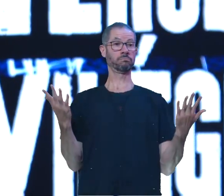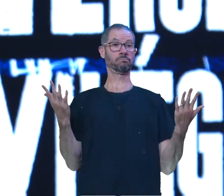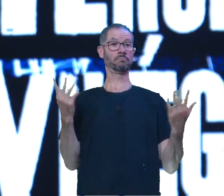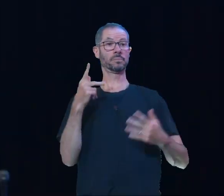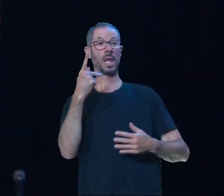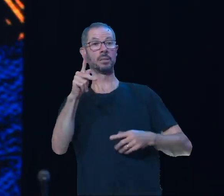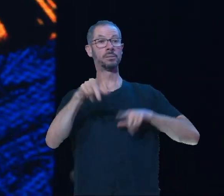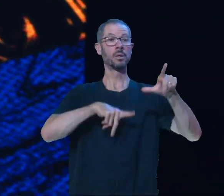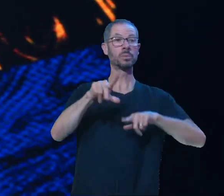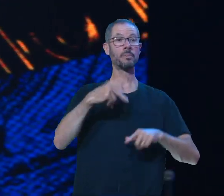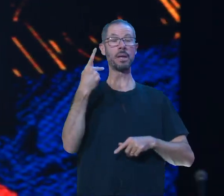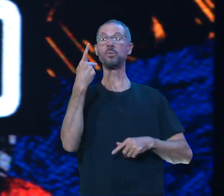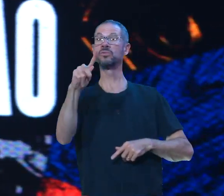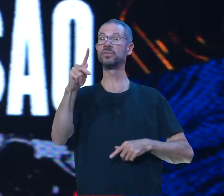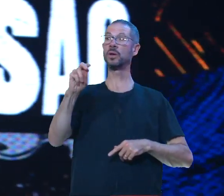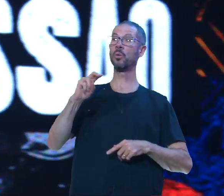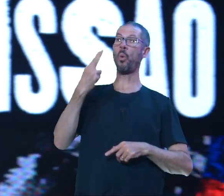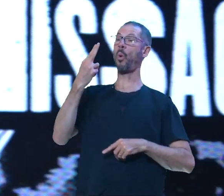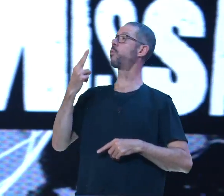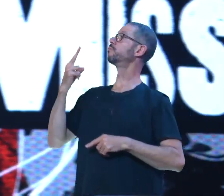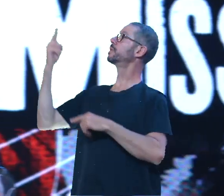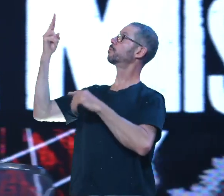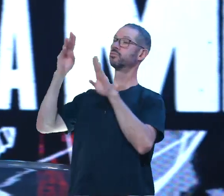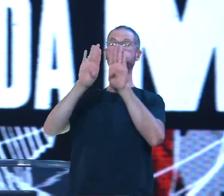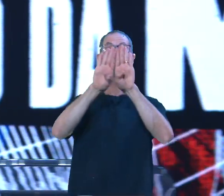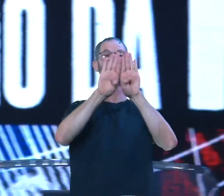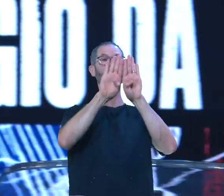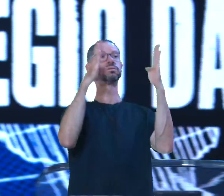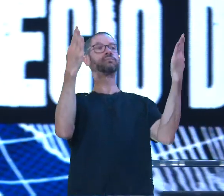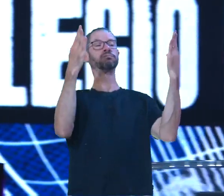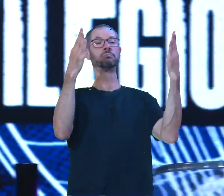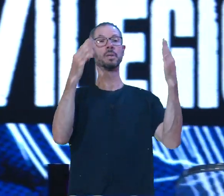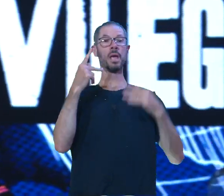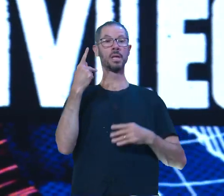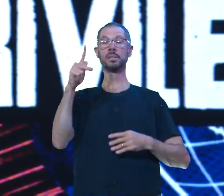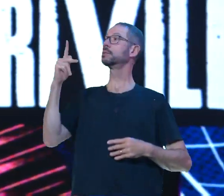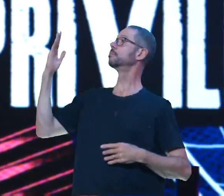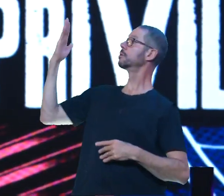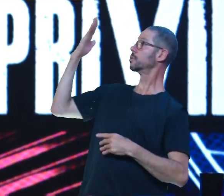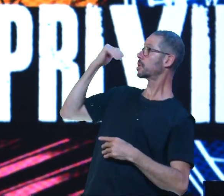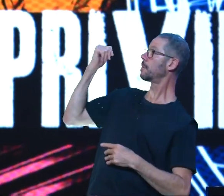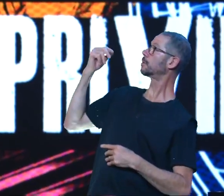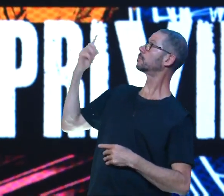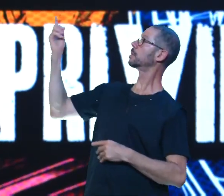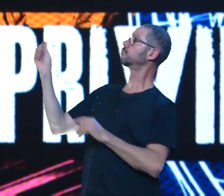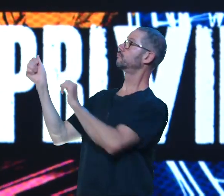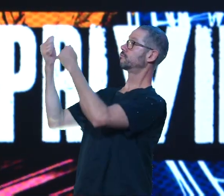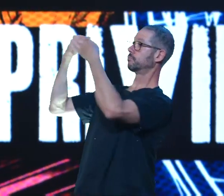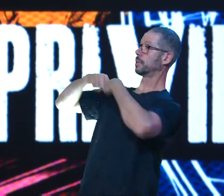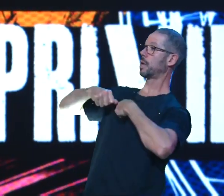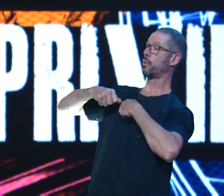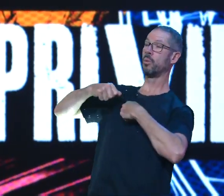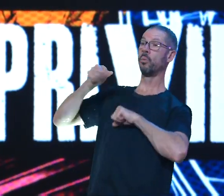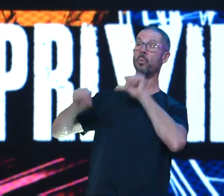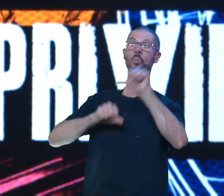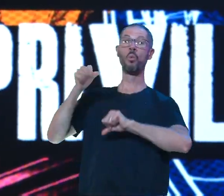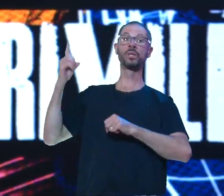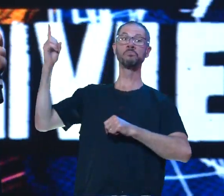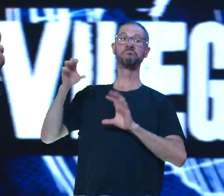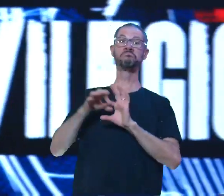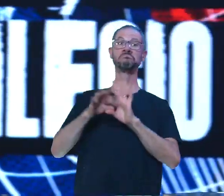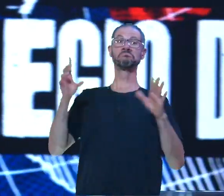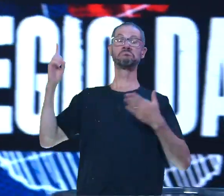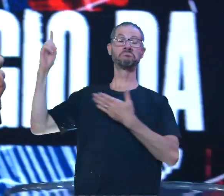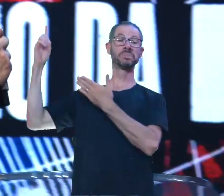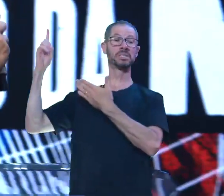O teu trabalho é teu ou foi Deus que abriu a porta? O teu chamado é teu ou foi Deus que deu e Ele muda a hora que Ele quiser?